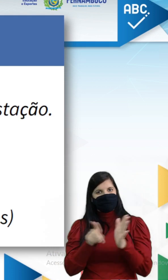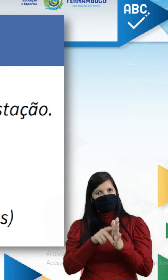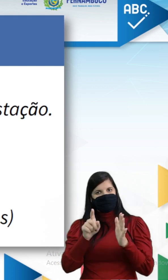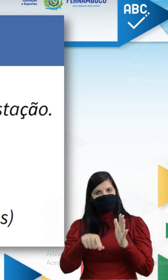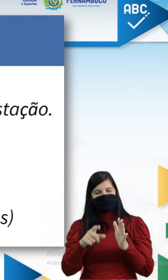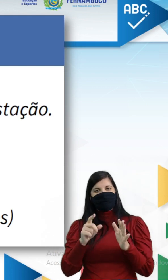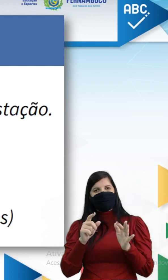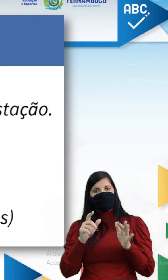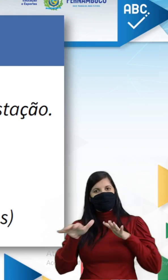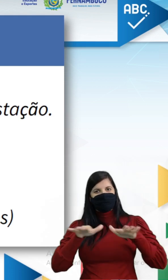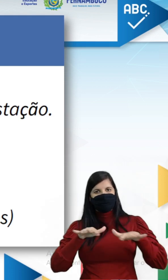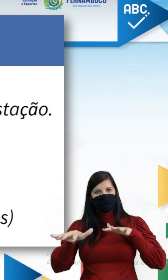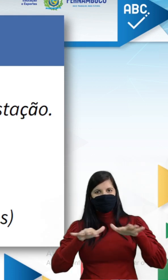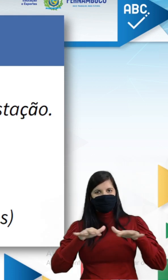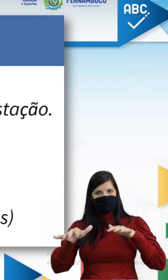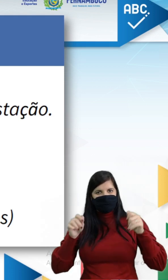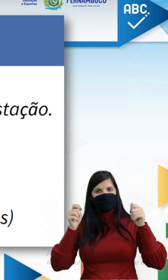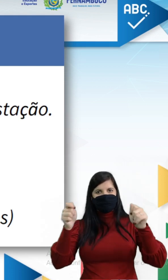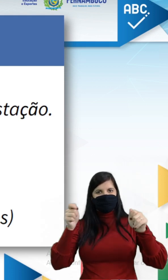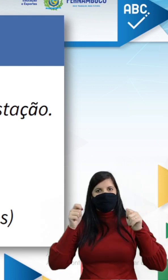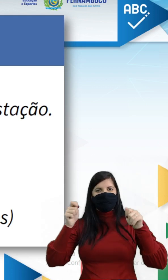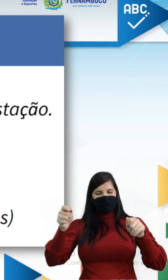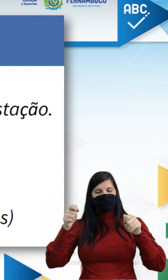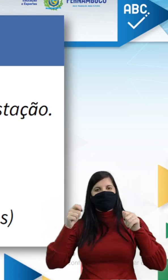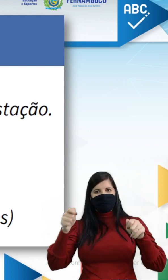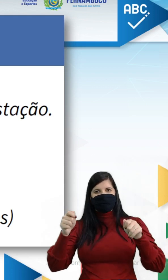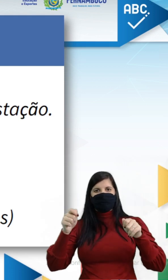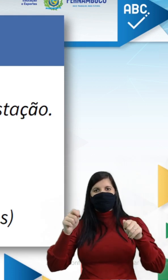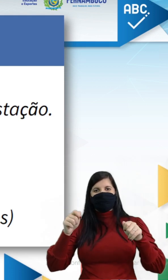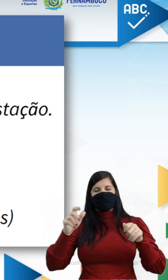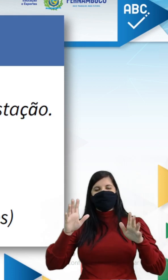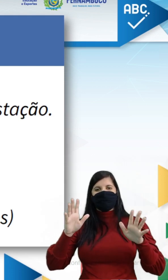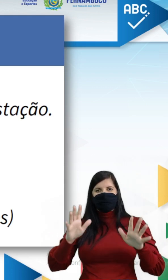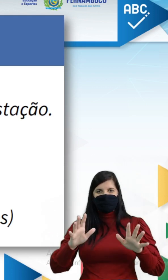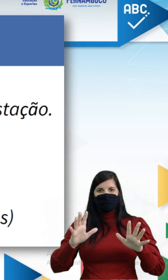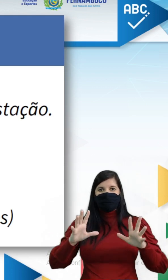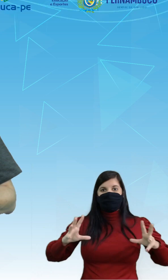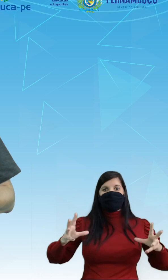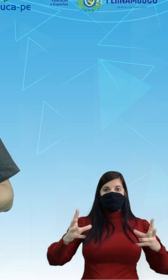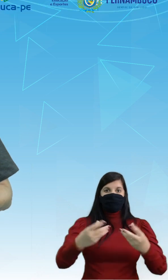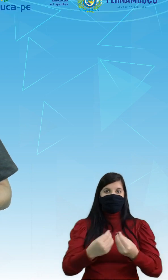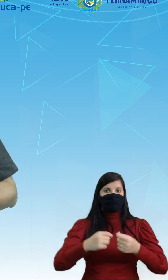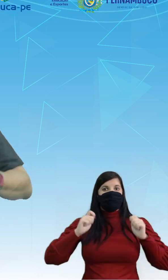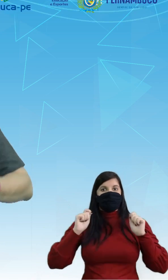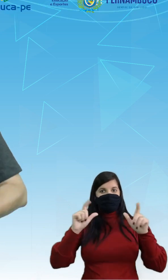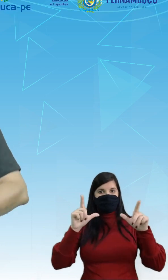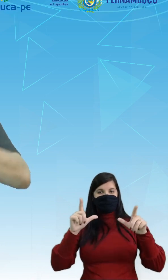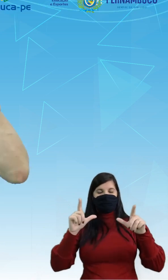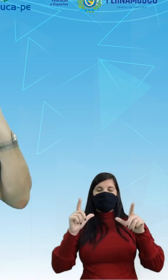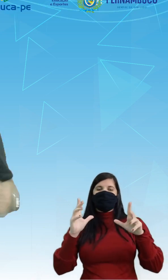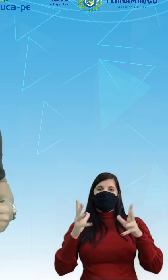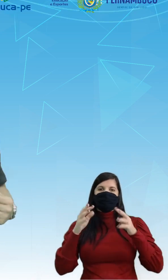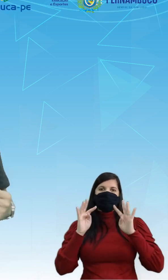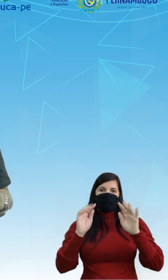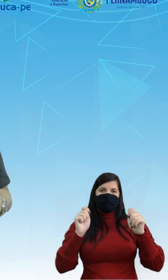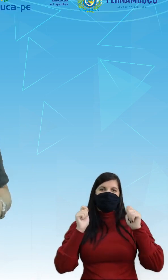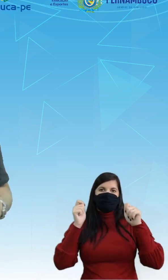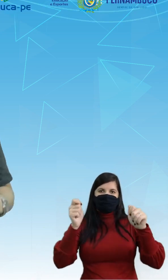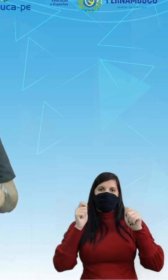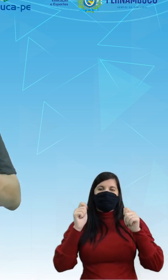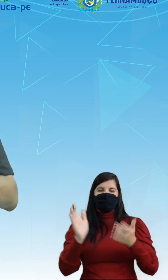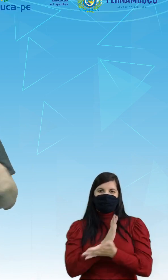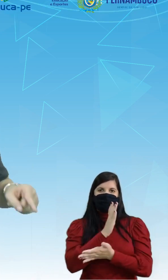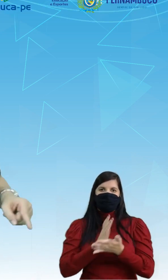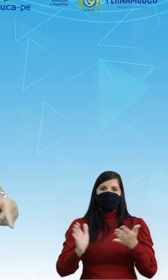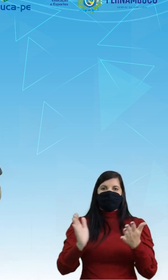acabaram com a manifestação. Esse radical. Se eu digo ativistas radicais, acabaram é porque existem ativistas